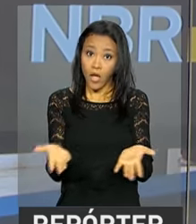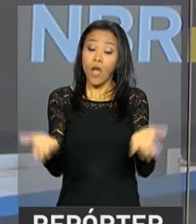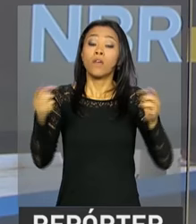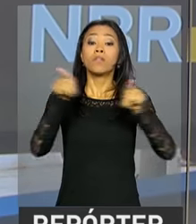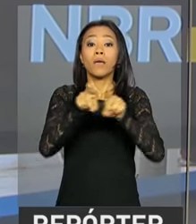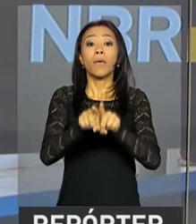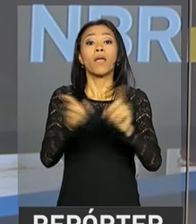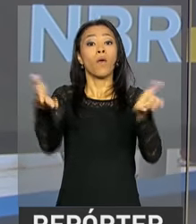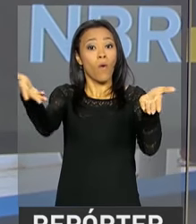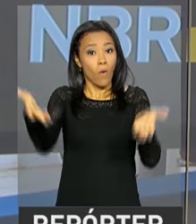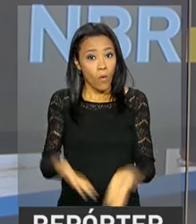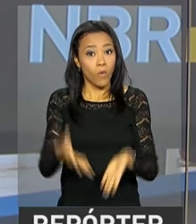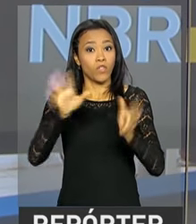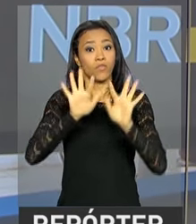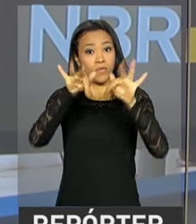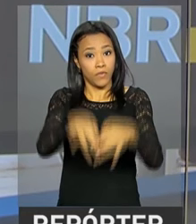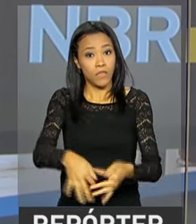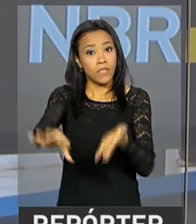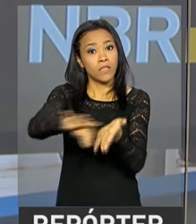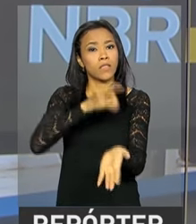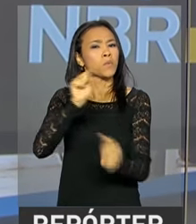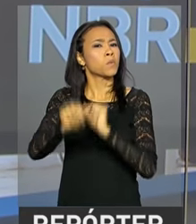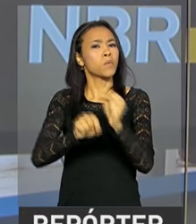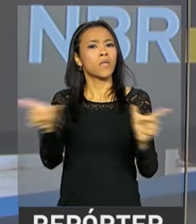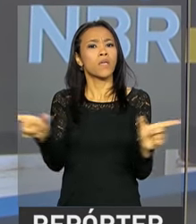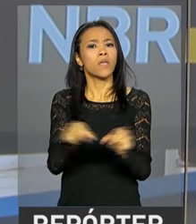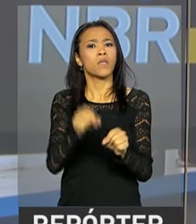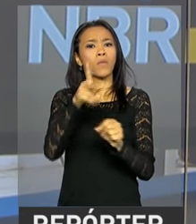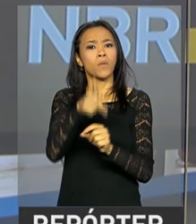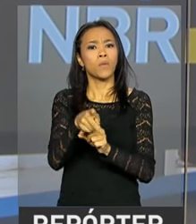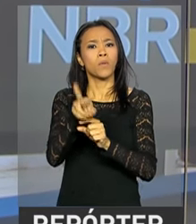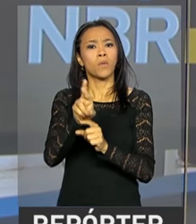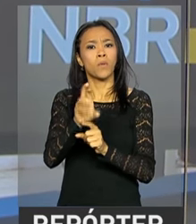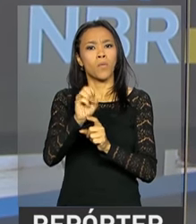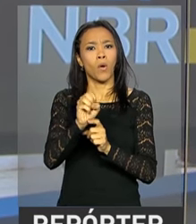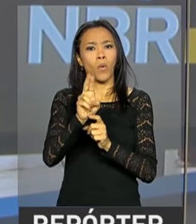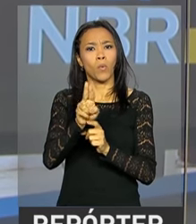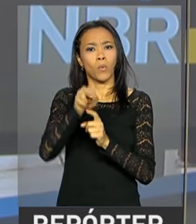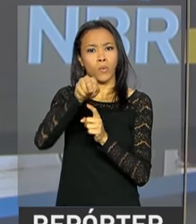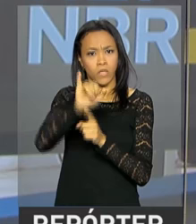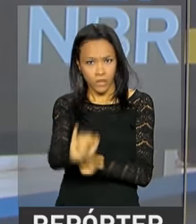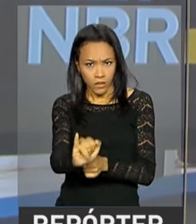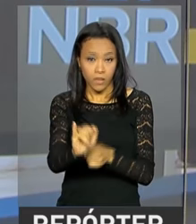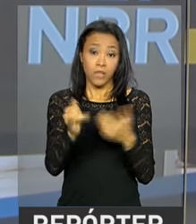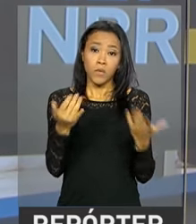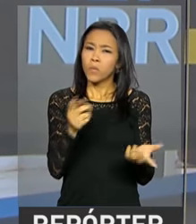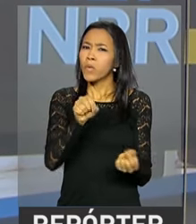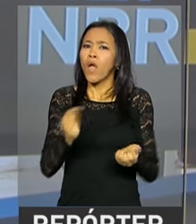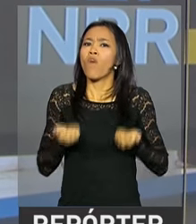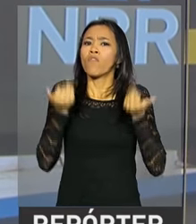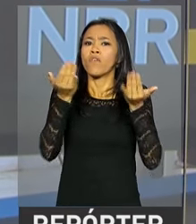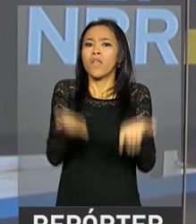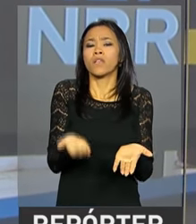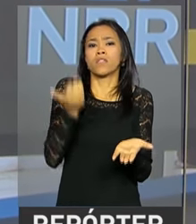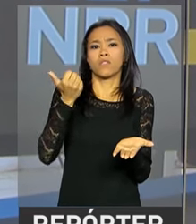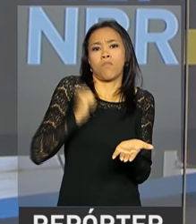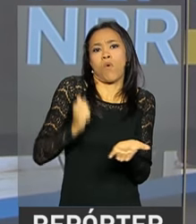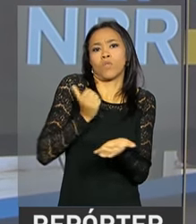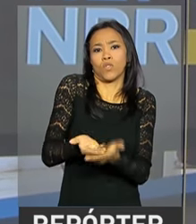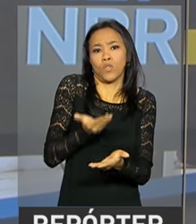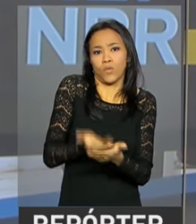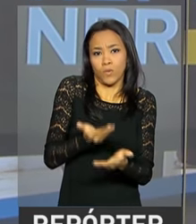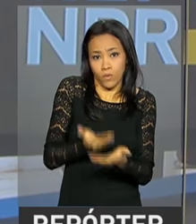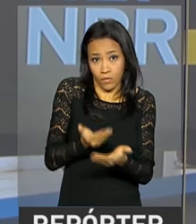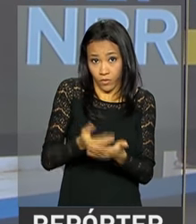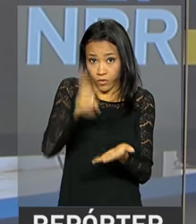hoje as inscrições para o Pro Uni, que é o programa Universidade para Todos, que oferece bolsas de estudo em